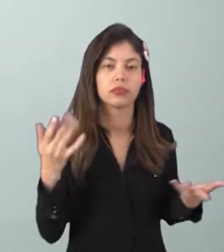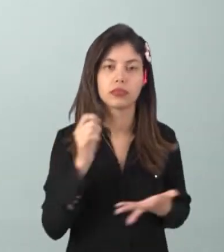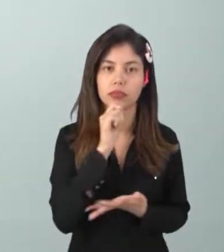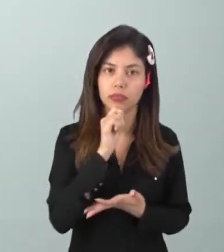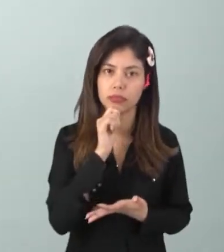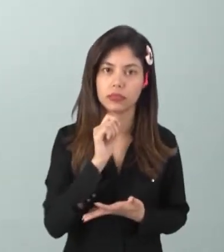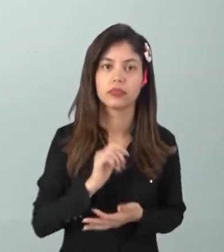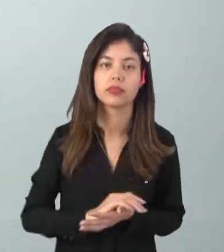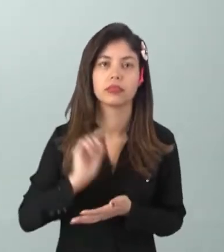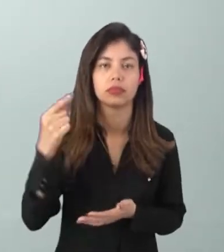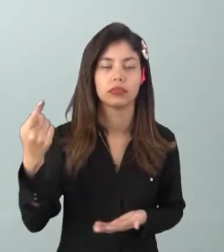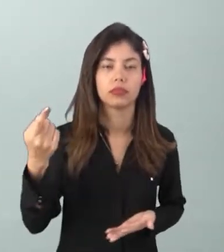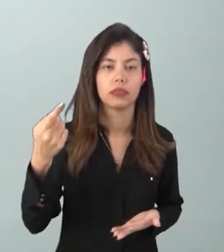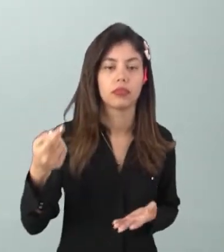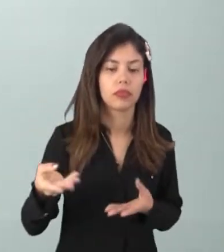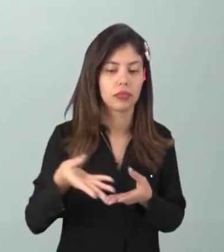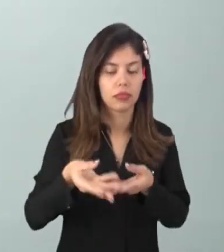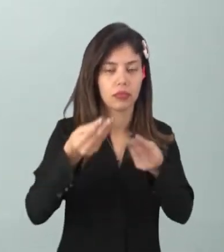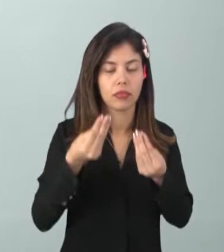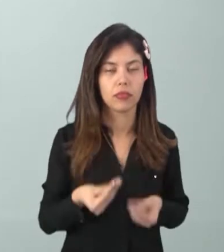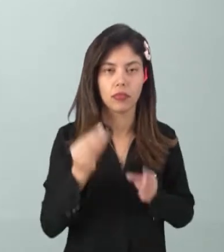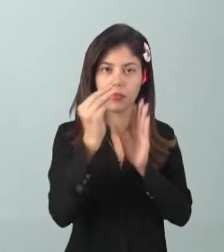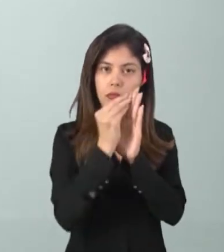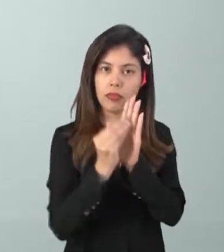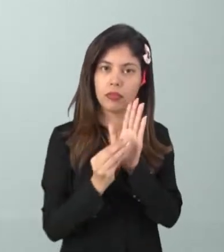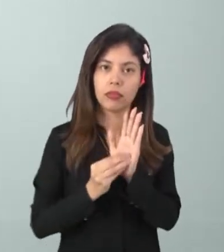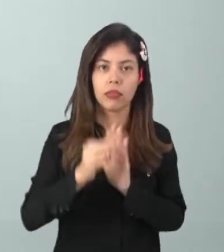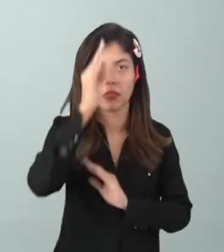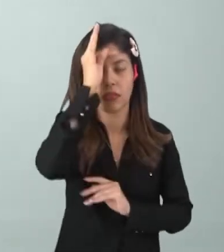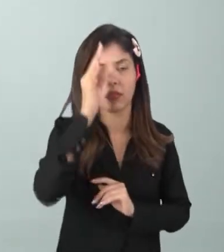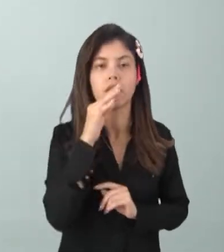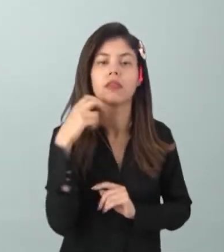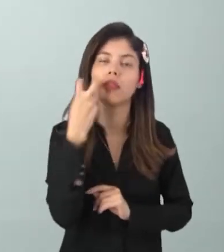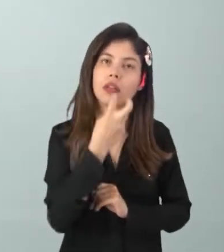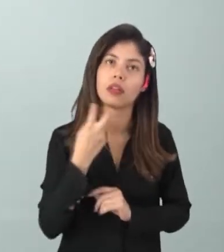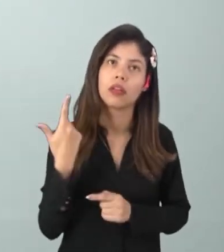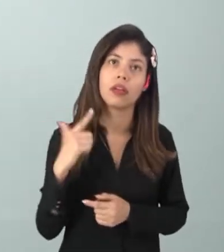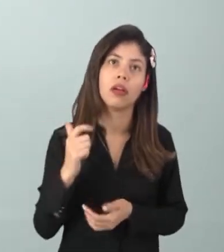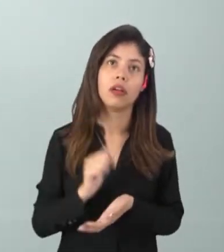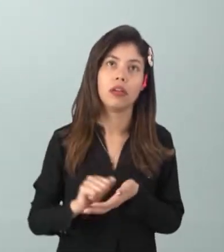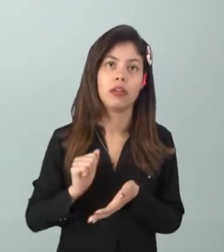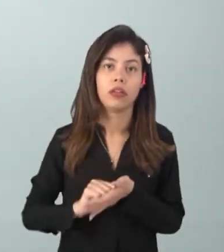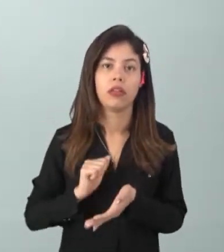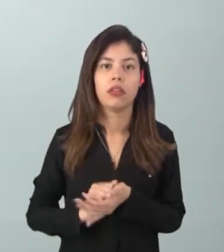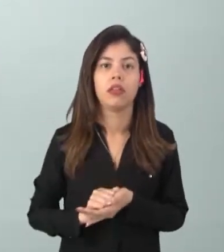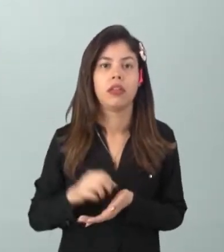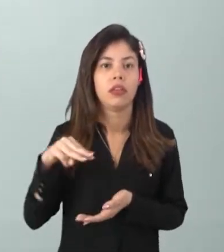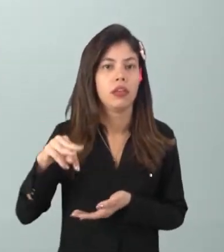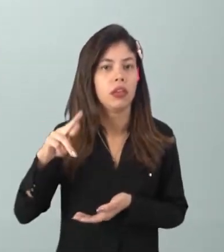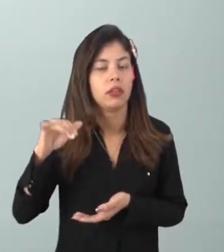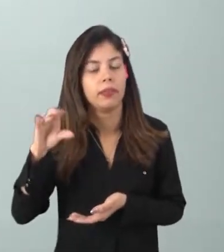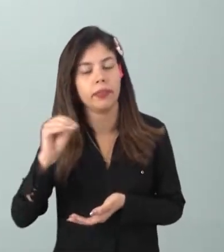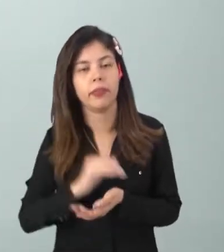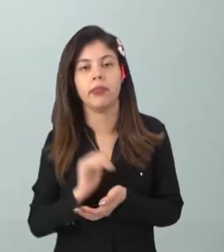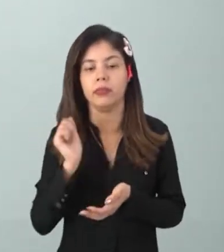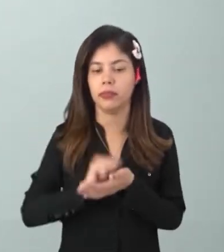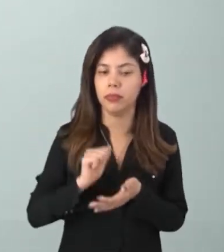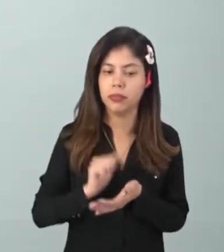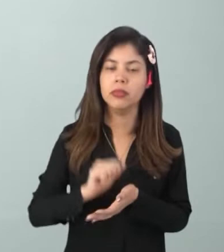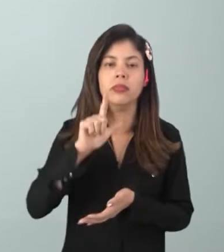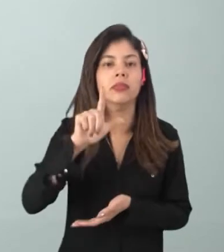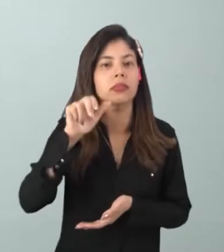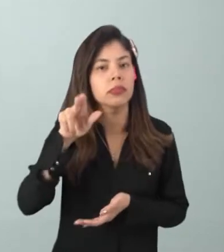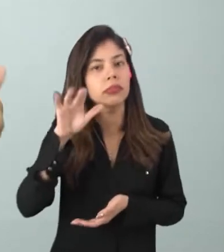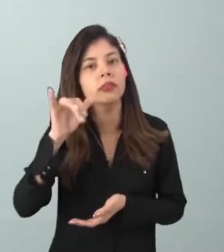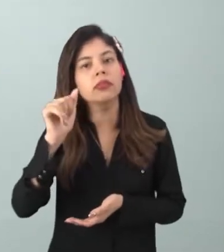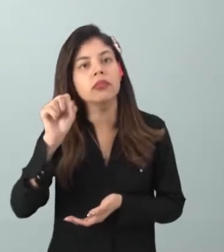E aí ele foi lá e coletou esses dados das tradições orais, porque ele não tinha nada escrito. Então Mateus foi lá e escreveu, Lucas